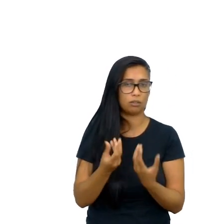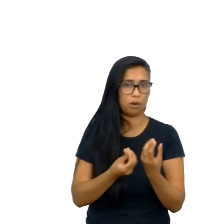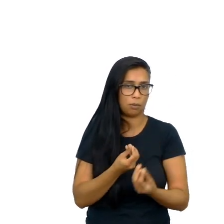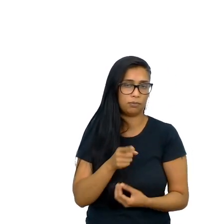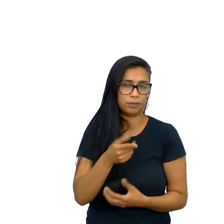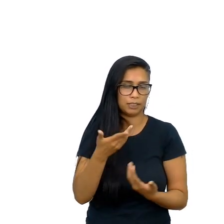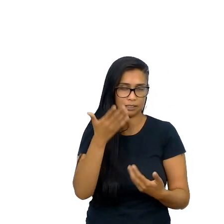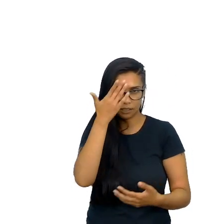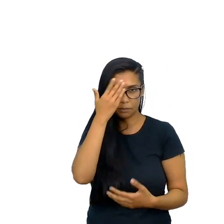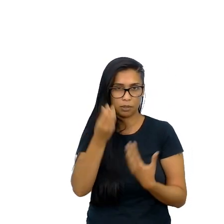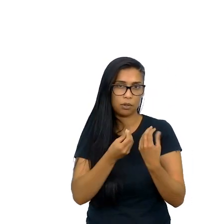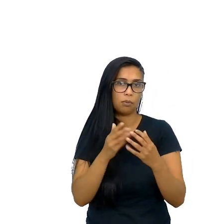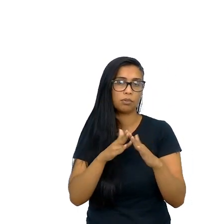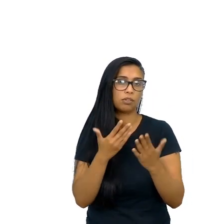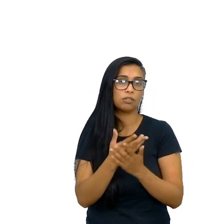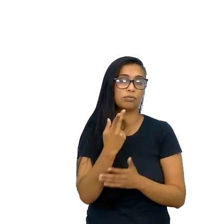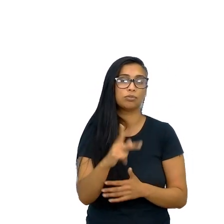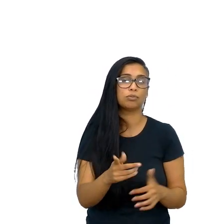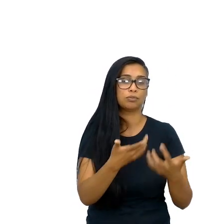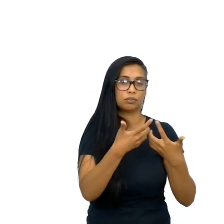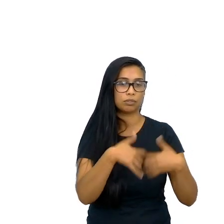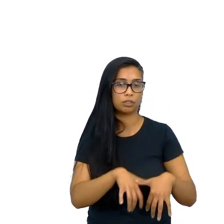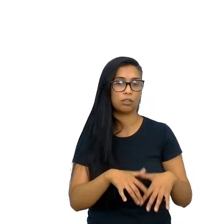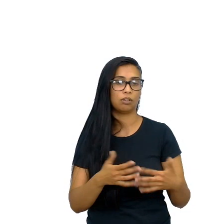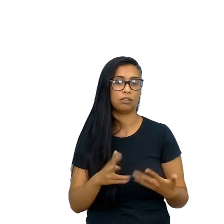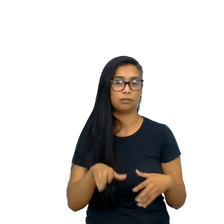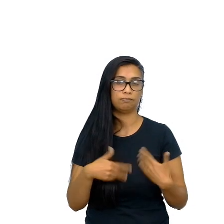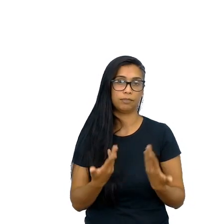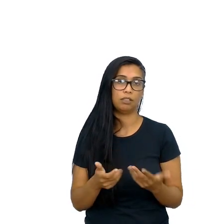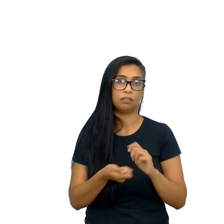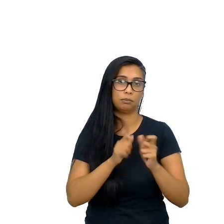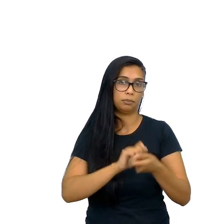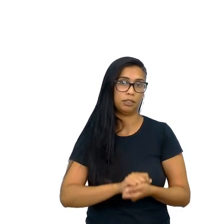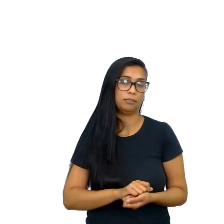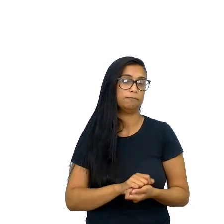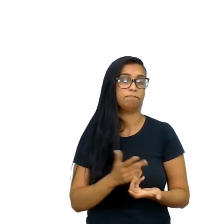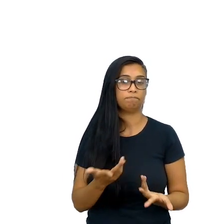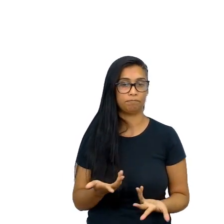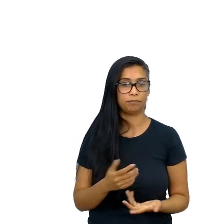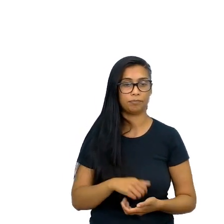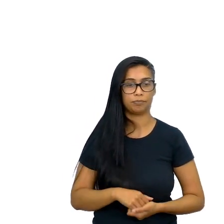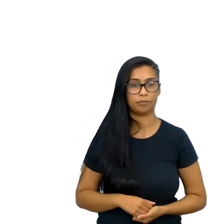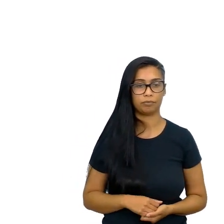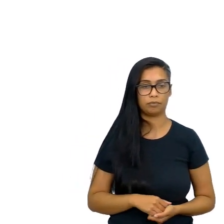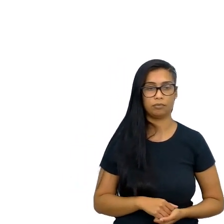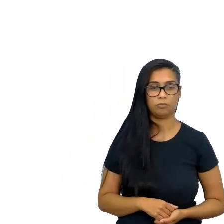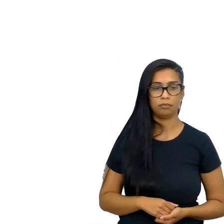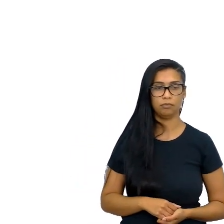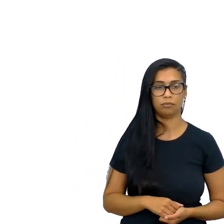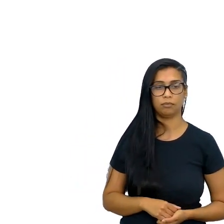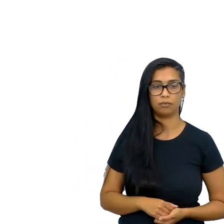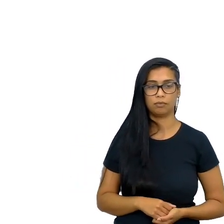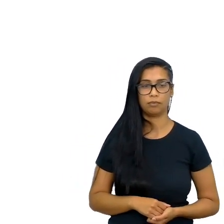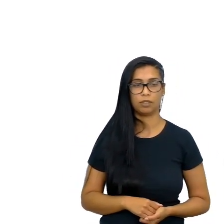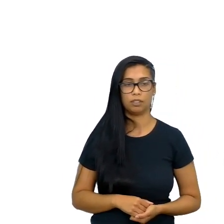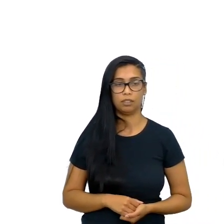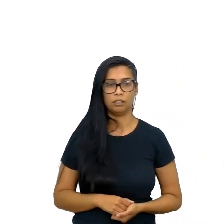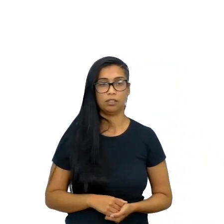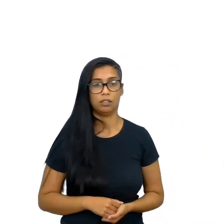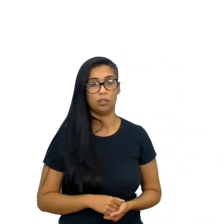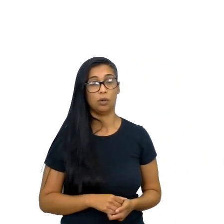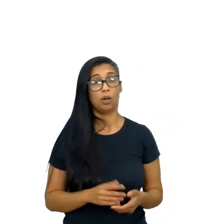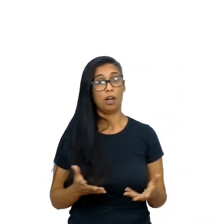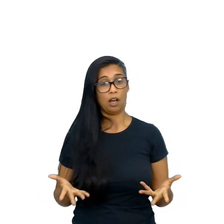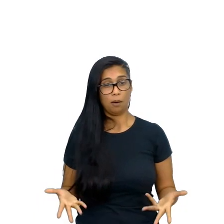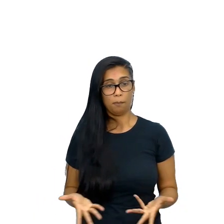No último aqui, refletir os estudos das habilidades essenciais relativos aos anos séries, se esses estudos contribuem